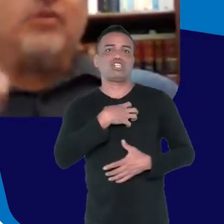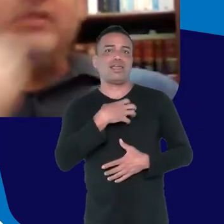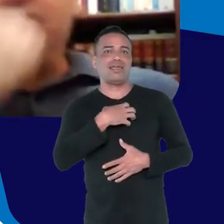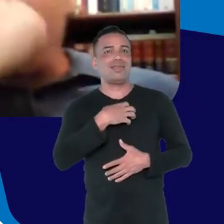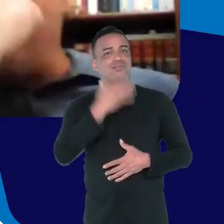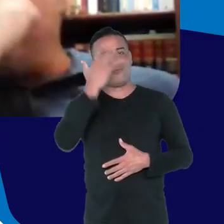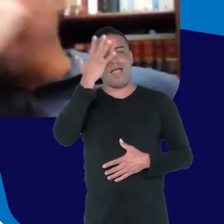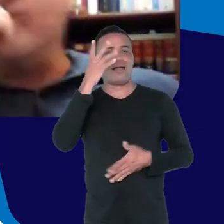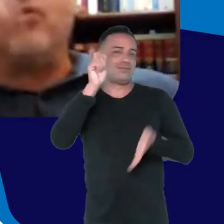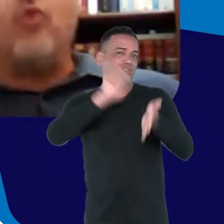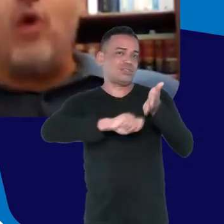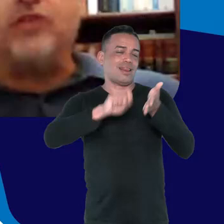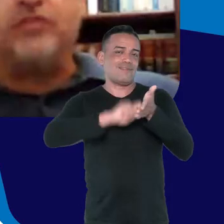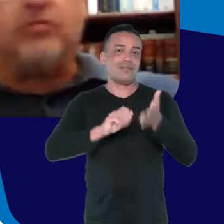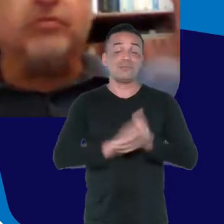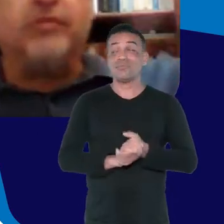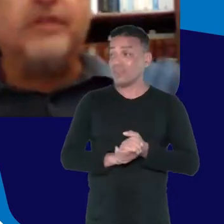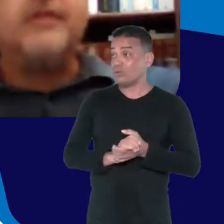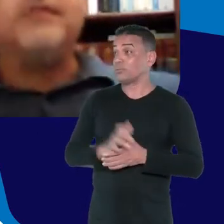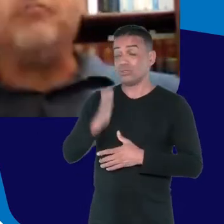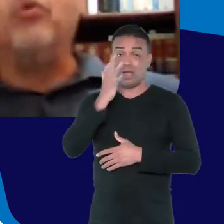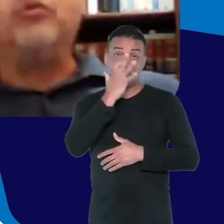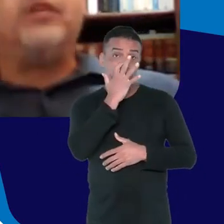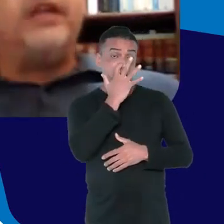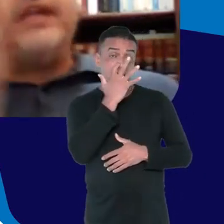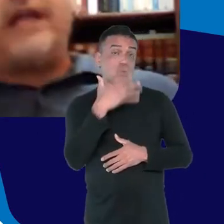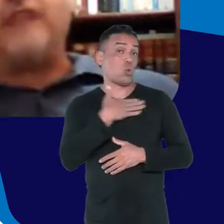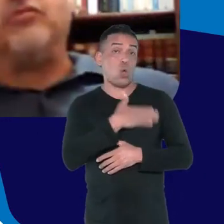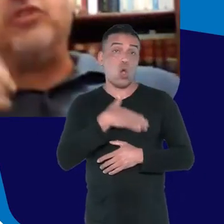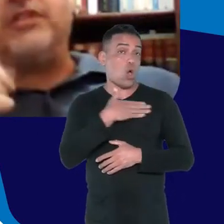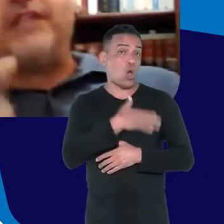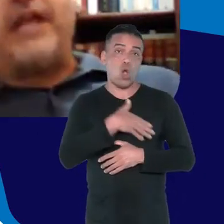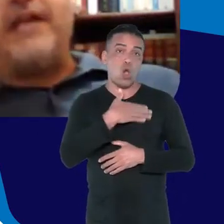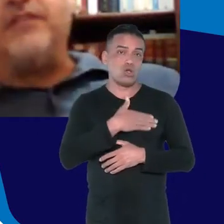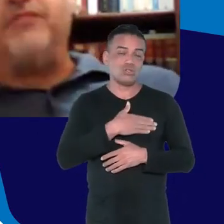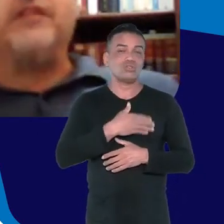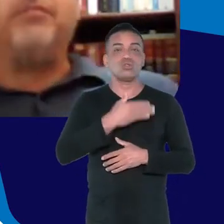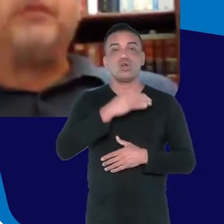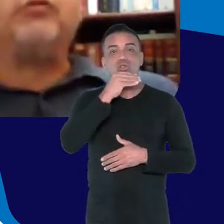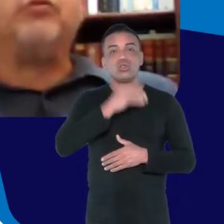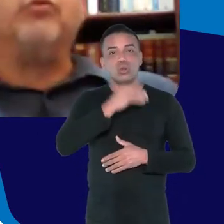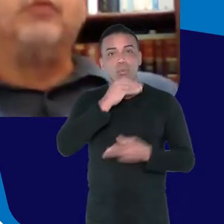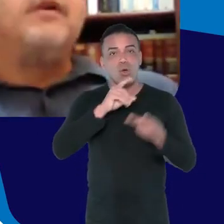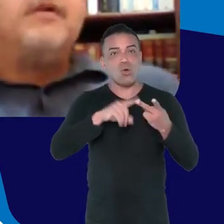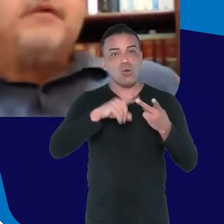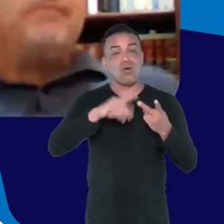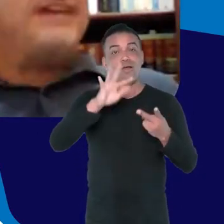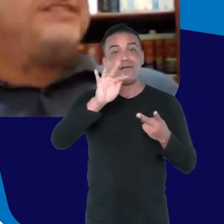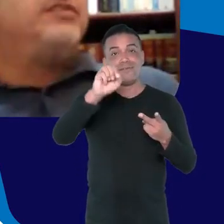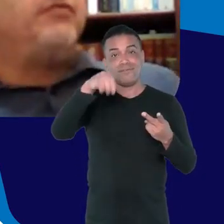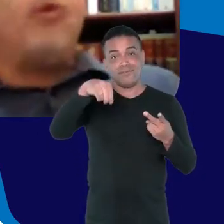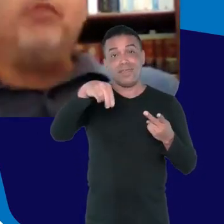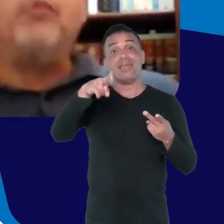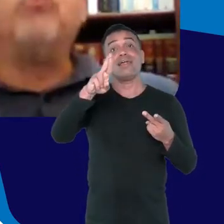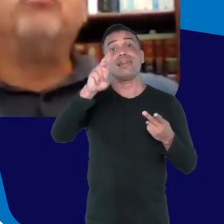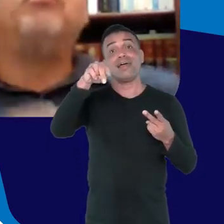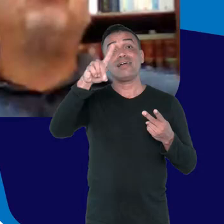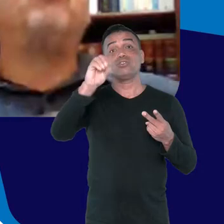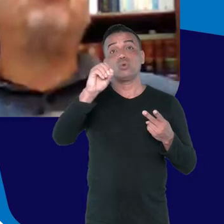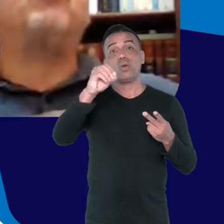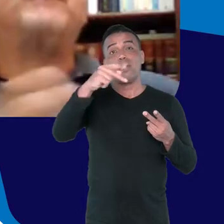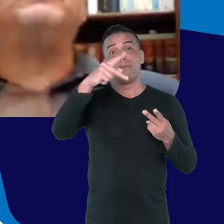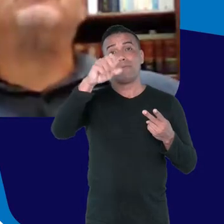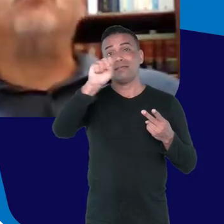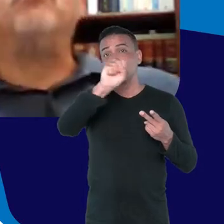os escritores que eu admiro, que eu gosto muito de ler: Carlos Drummond de Andrade, Fernando Pessoa, mas de forma alguma